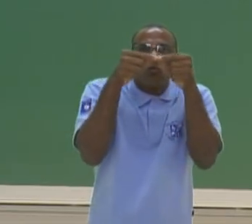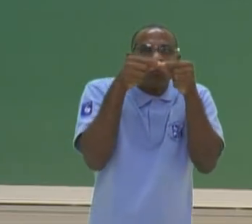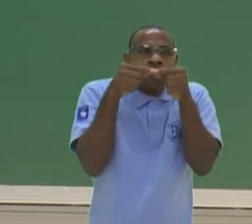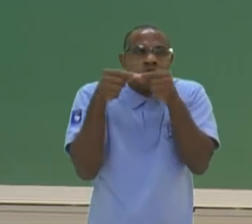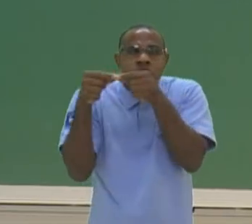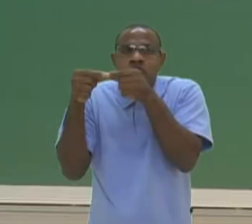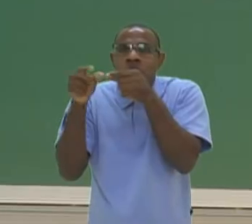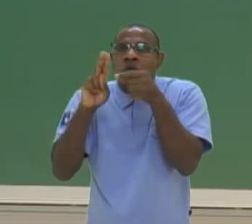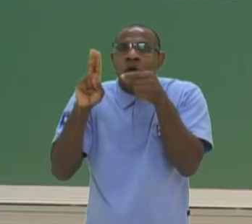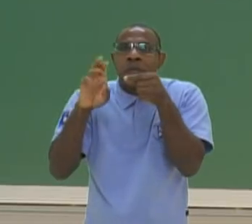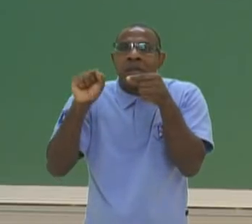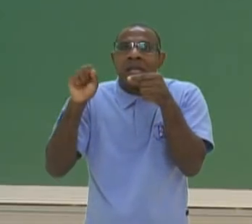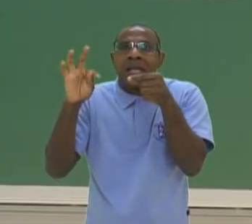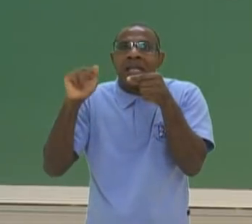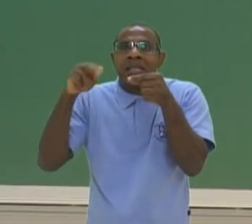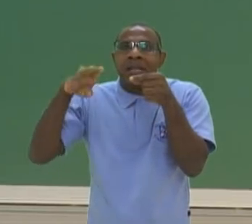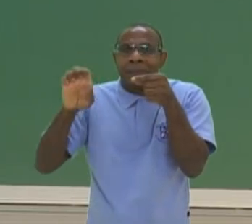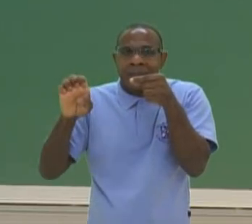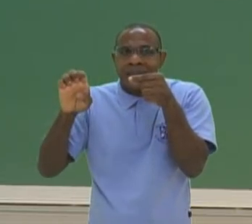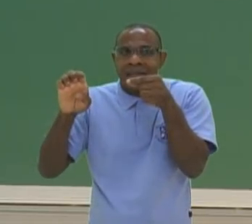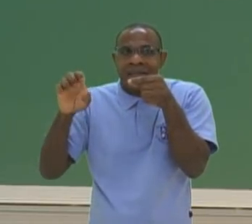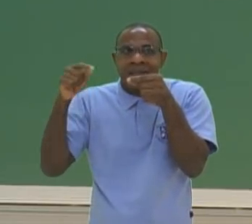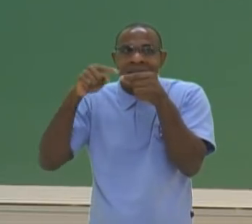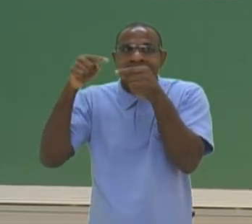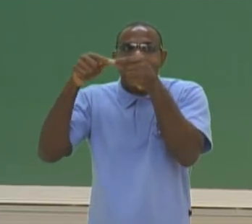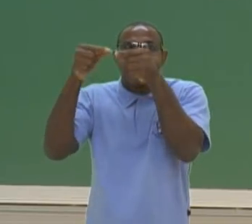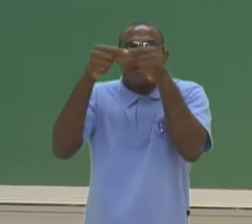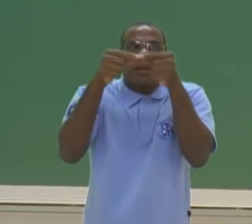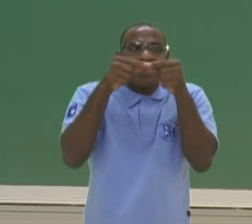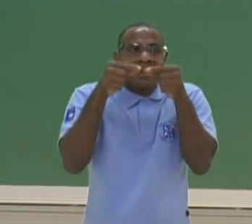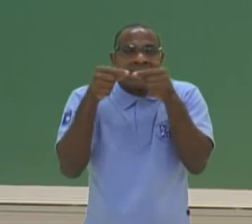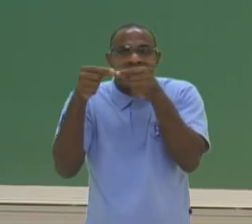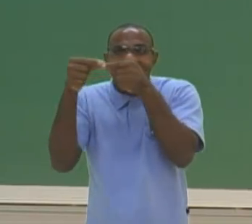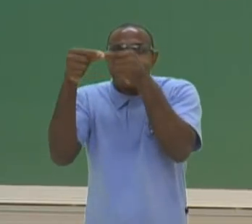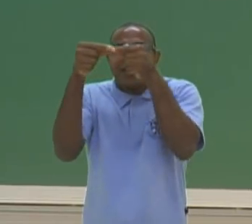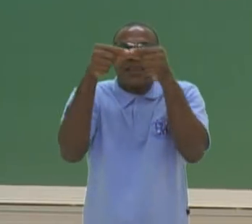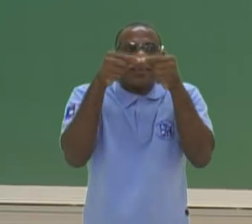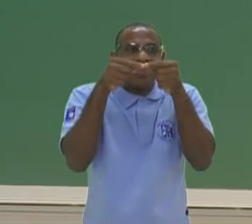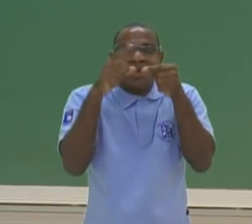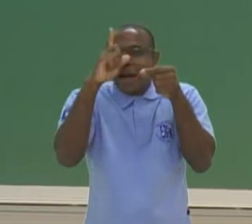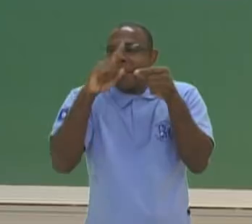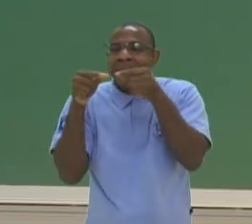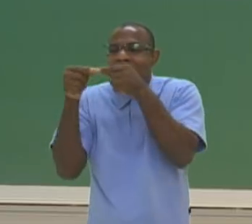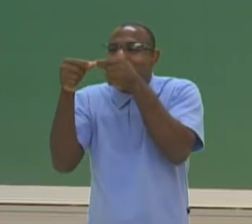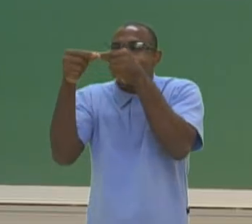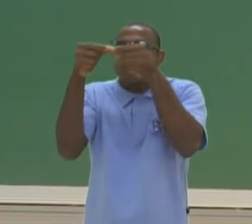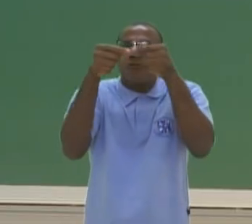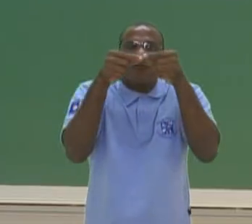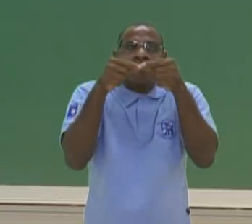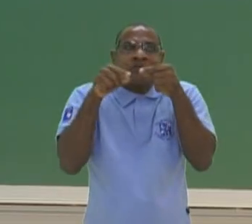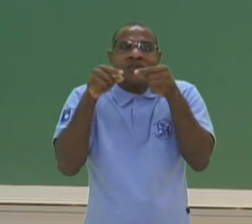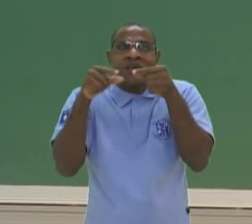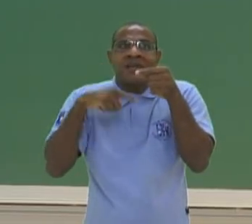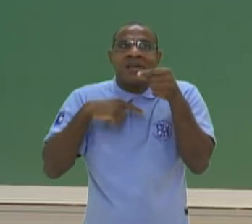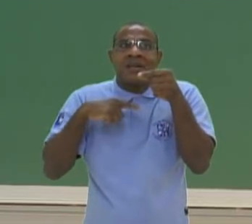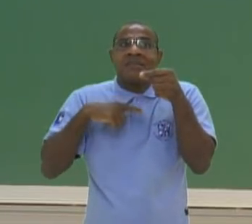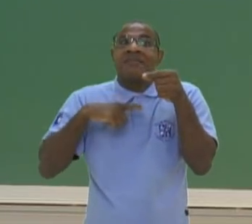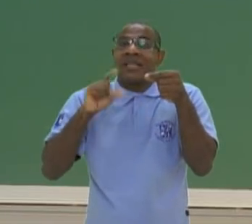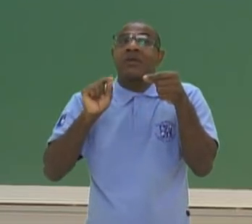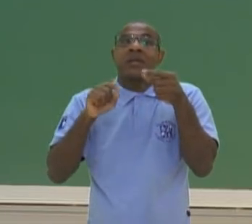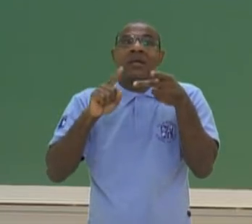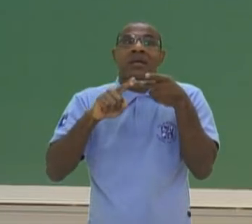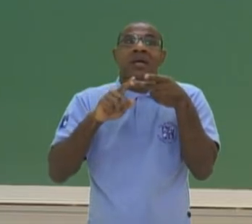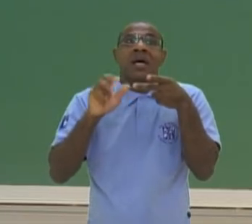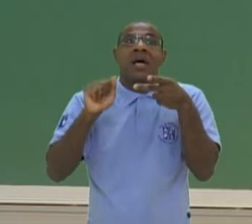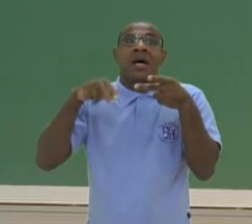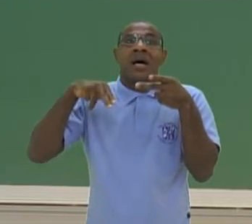estame, ok? Cada estame, que é um negocinho desse daqui, ele vai ter uma antera e